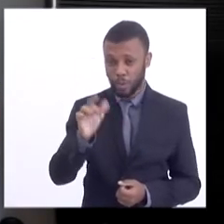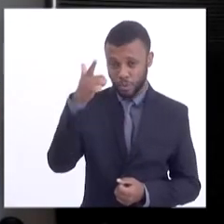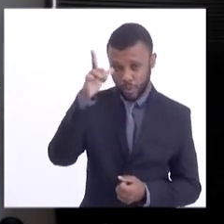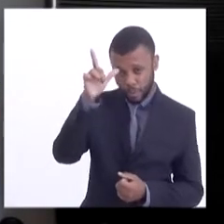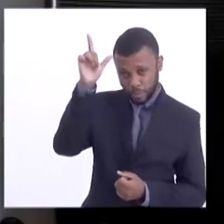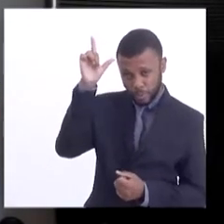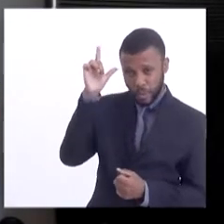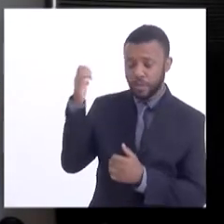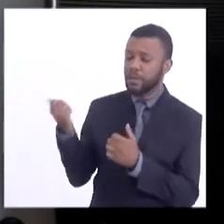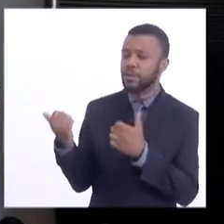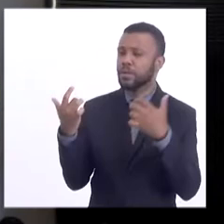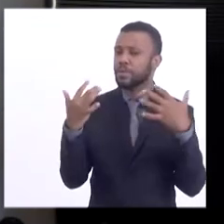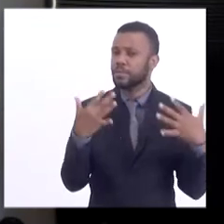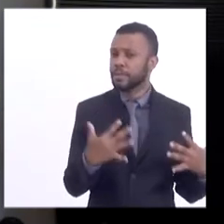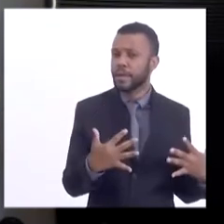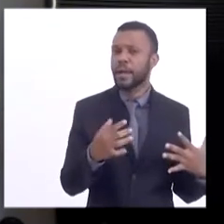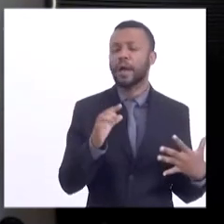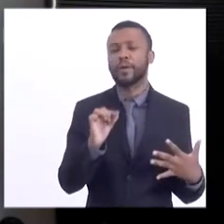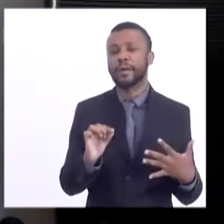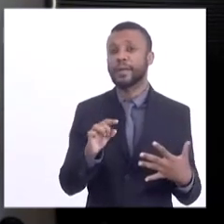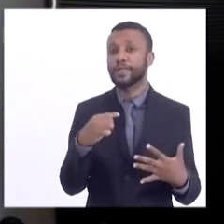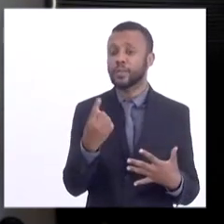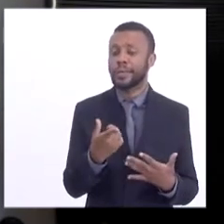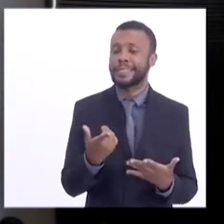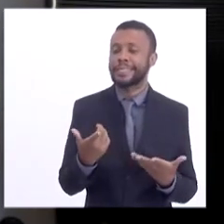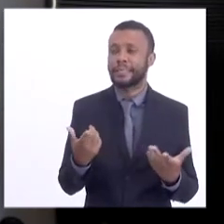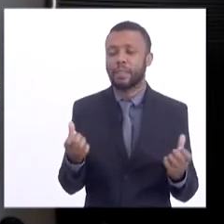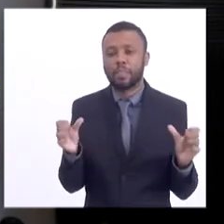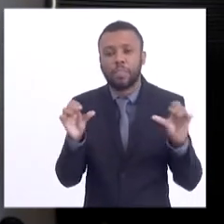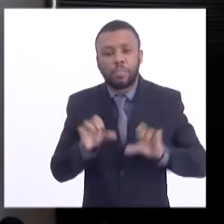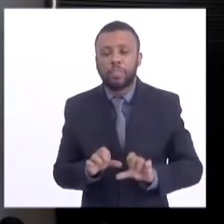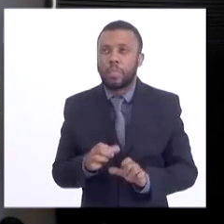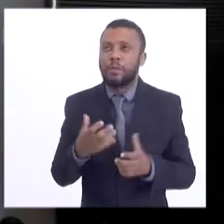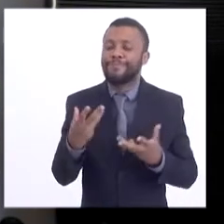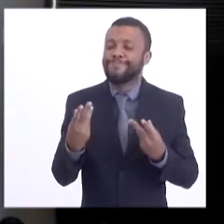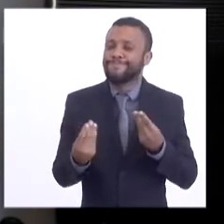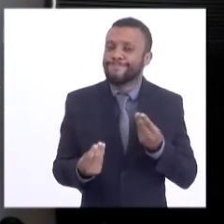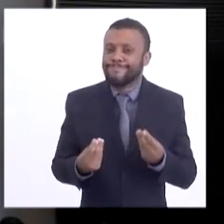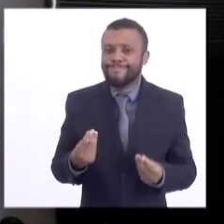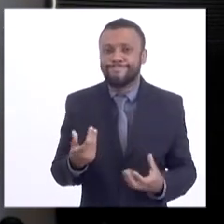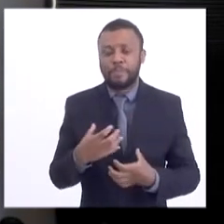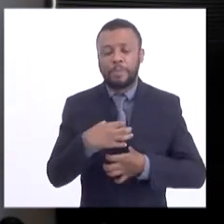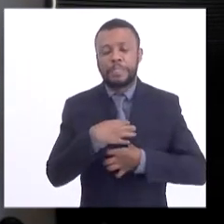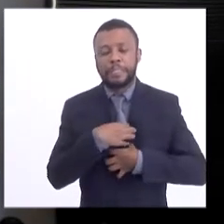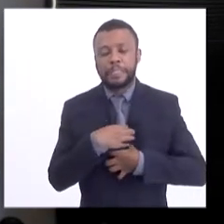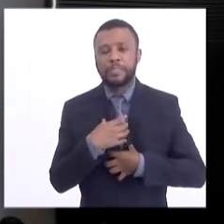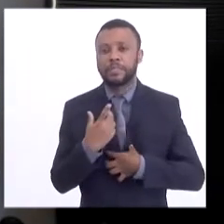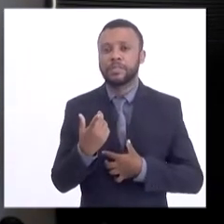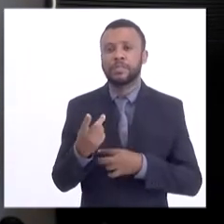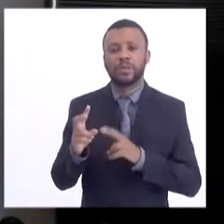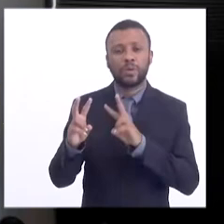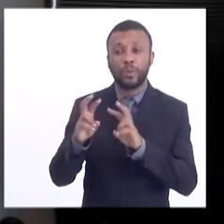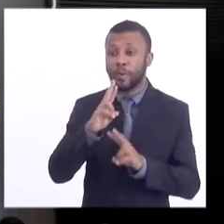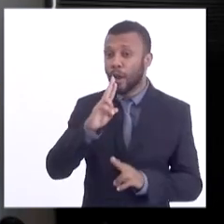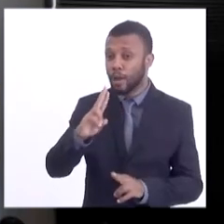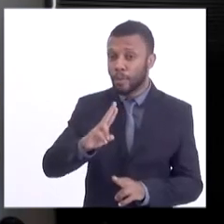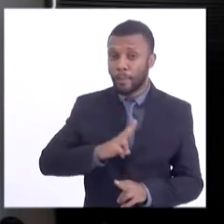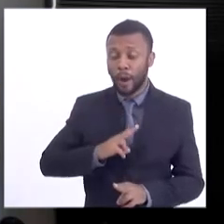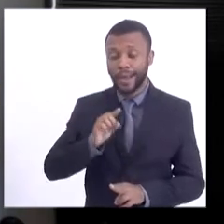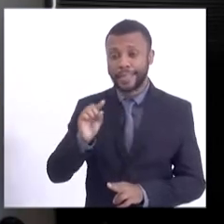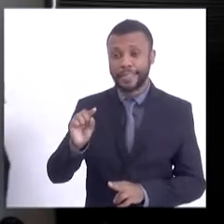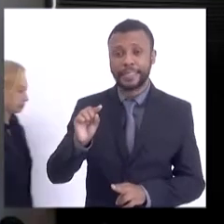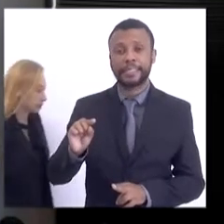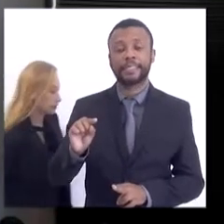é dono da nossa insatisfação inclusive se o secretário com a resposta dada